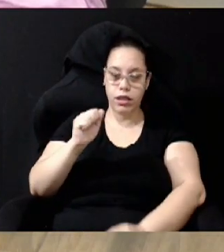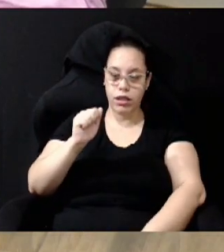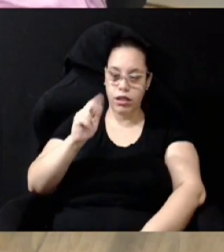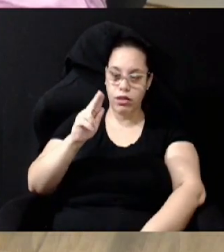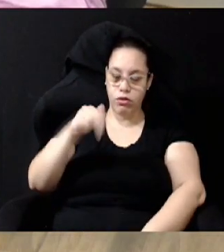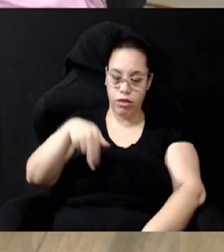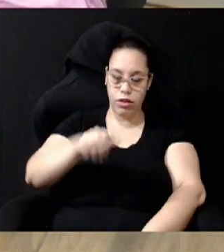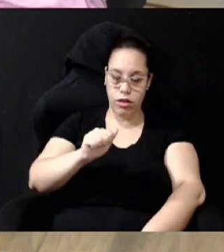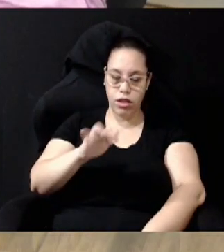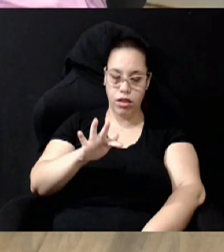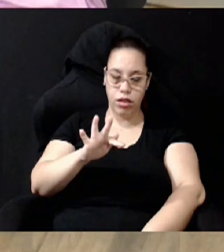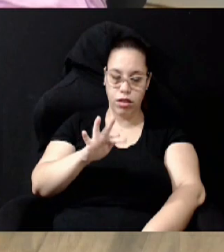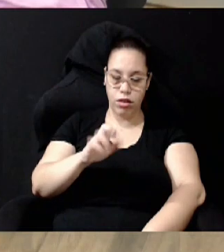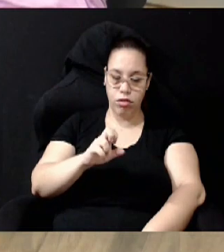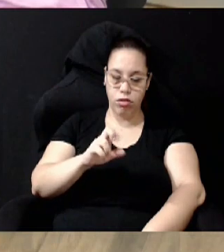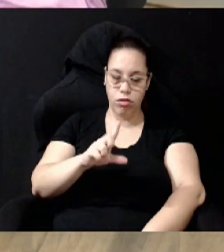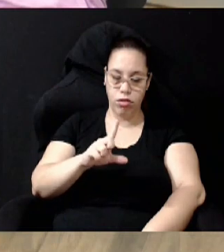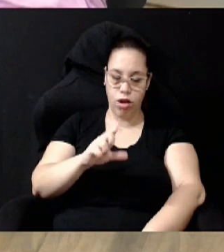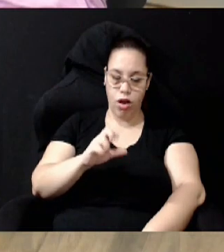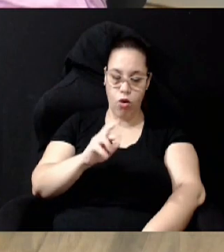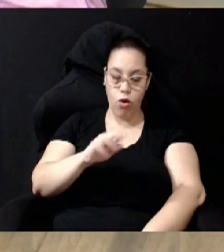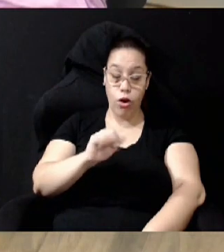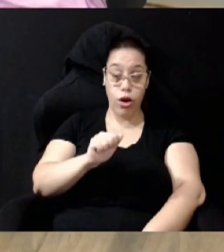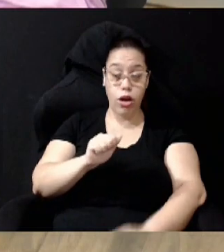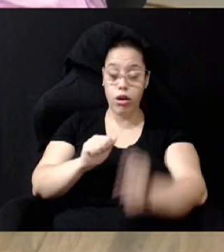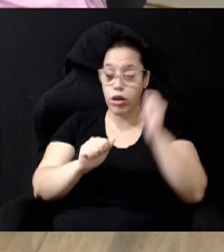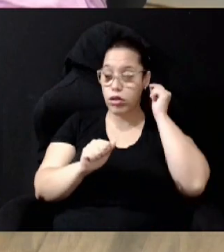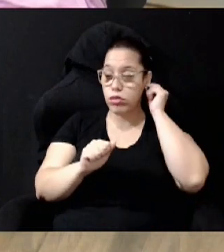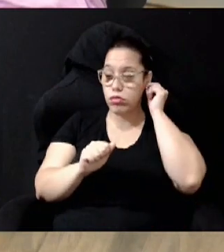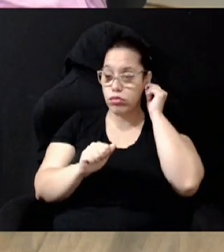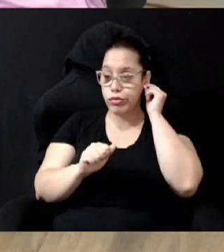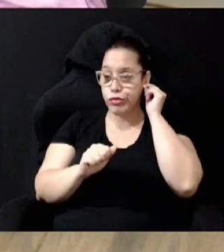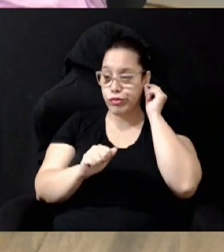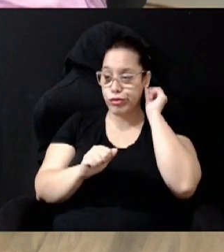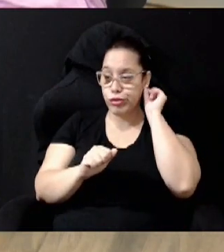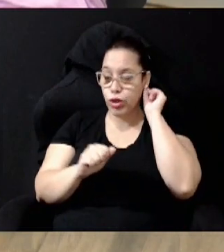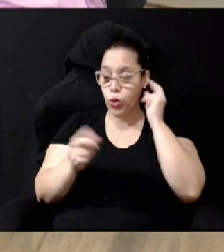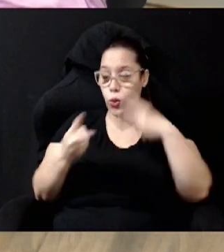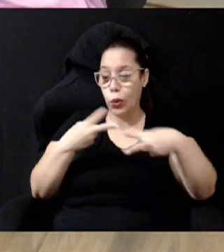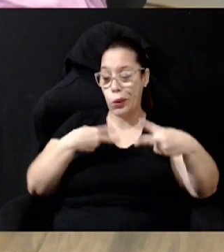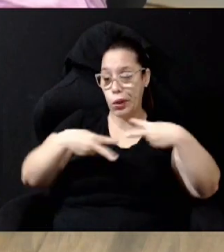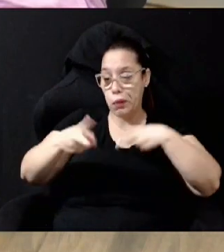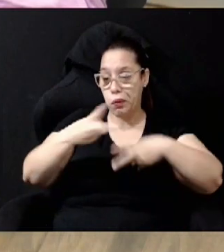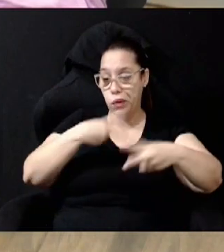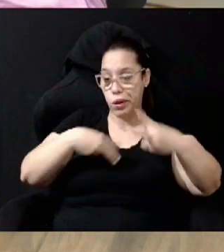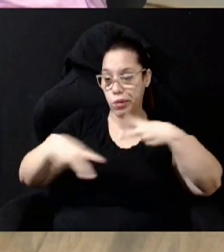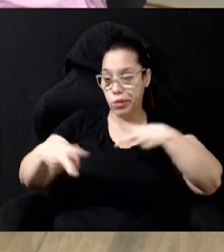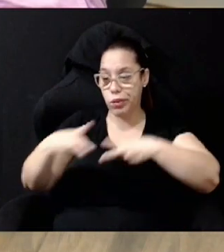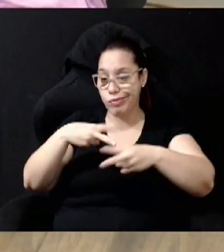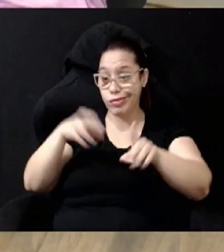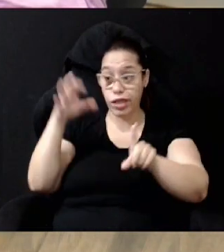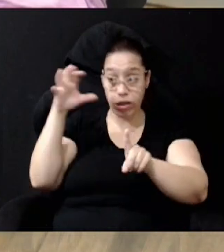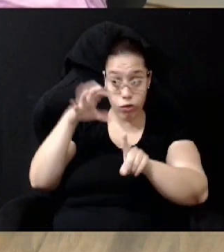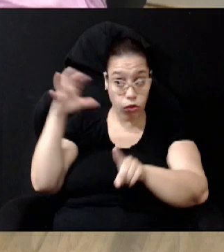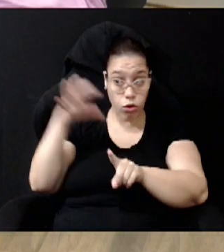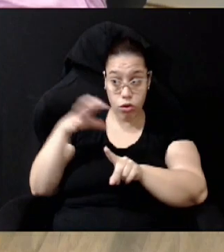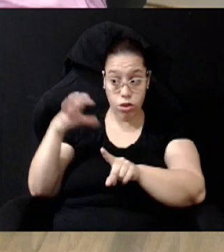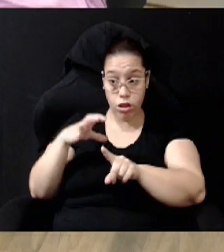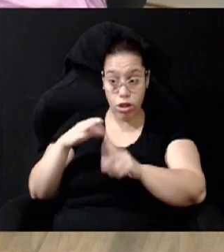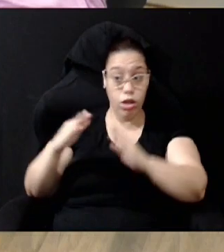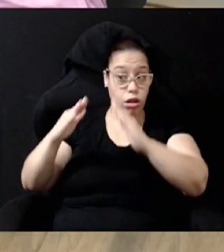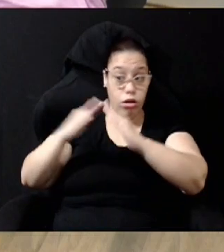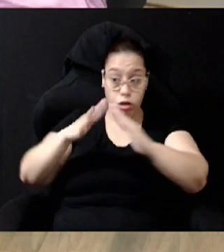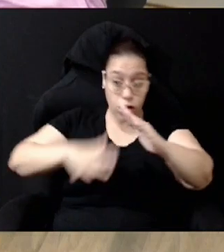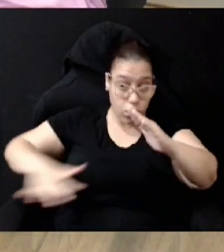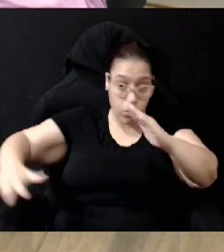tem a insolação, os ventos, tudo isso tem influência. Não é? E quem mora ali na região